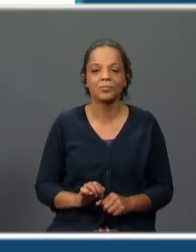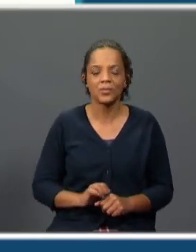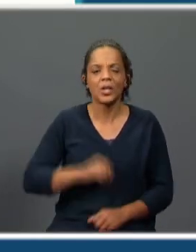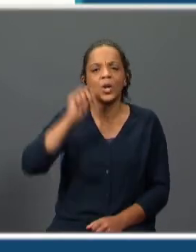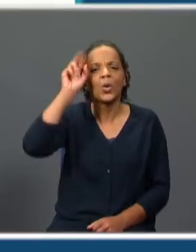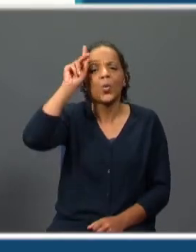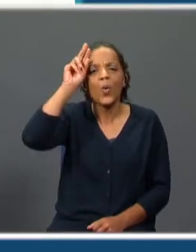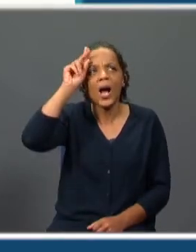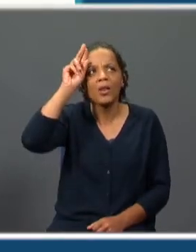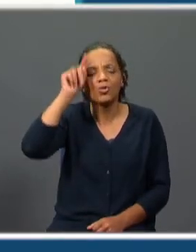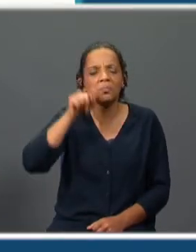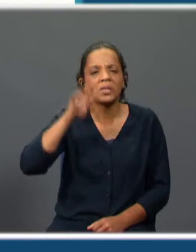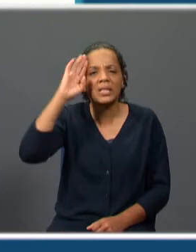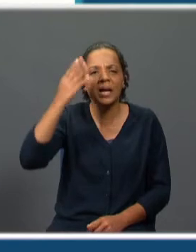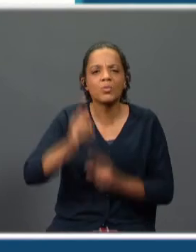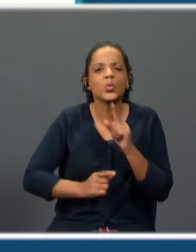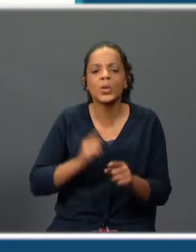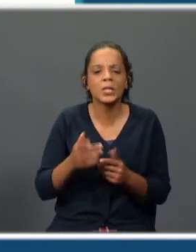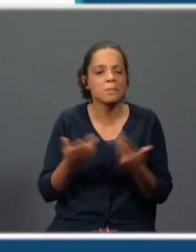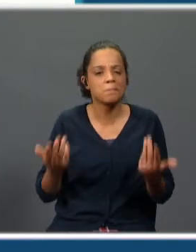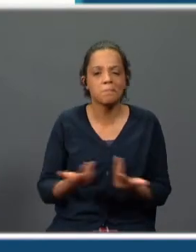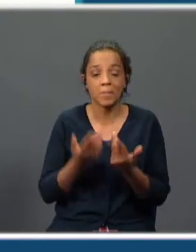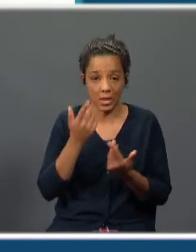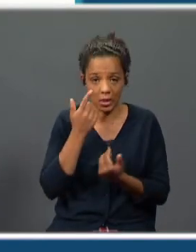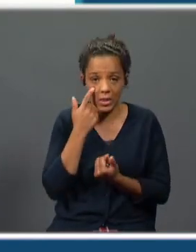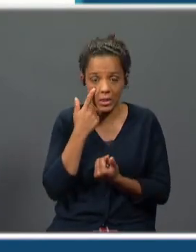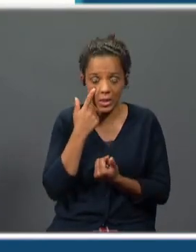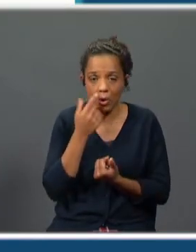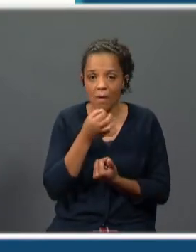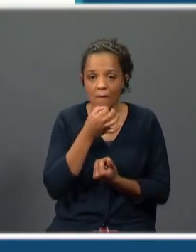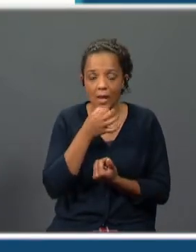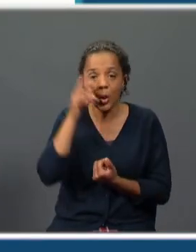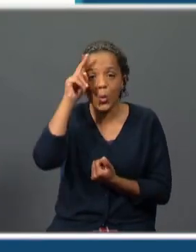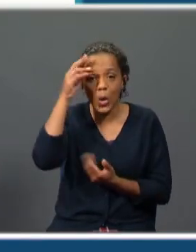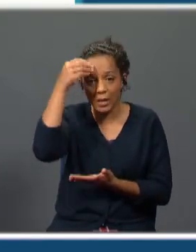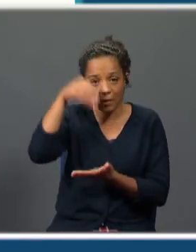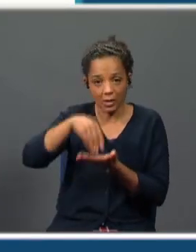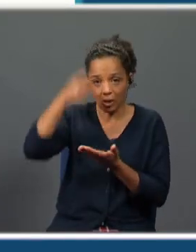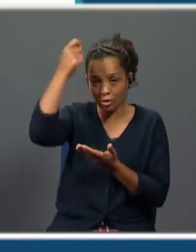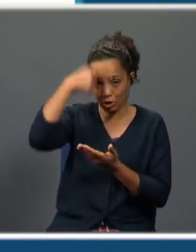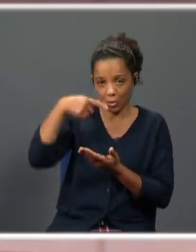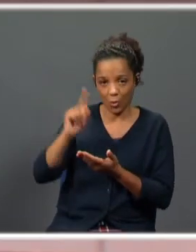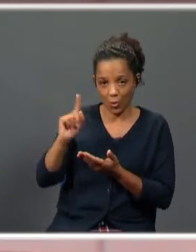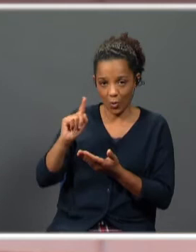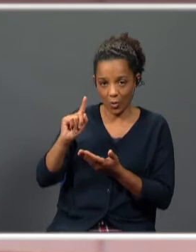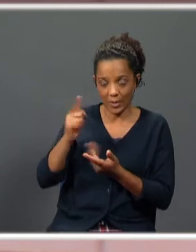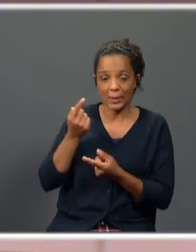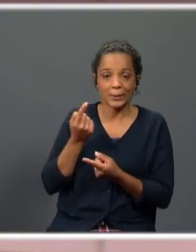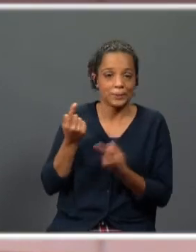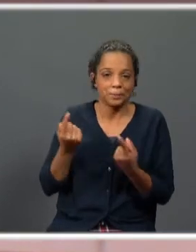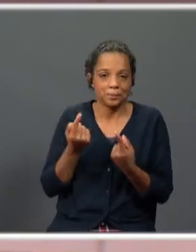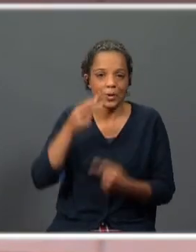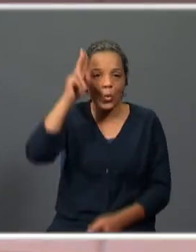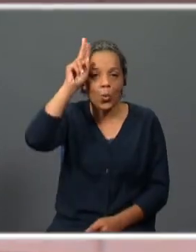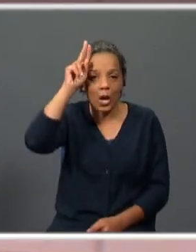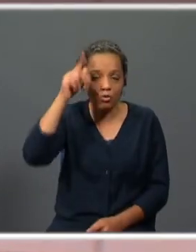os coelhos? Ou o que sabes sobre coelhos? Atenção, não estamos a falar do coelho inventado da nossa história, porque os